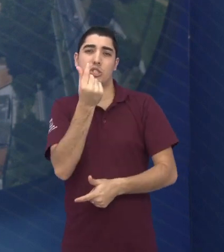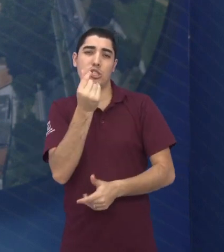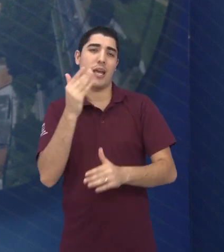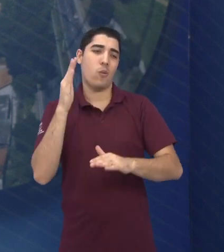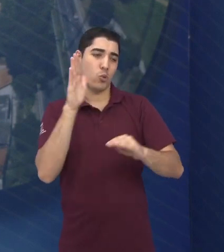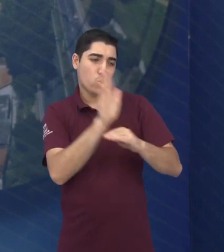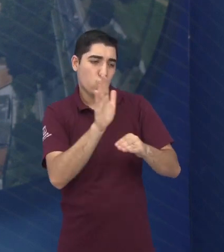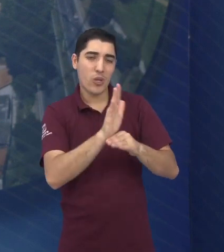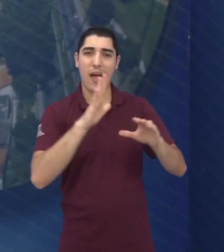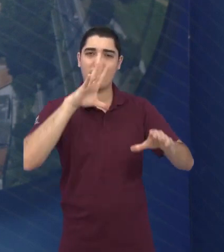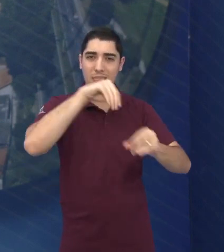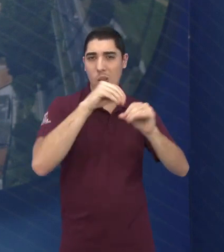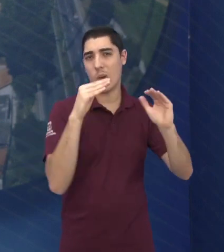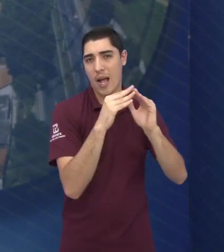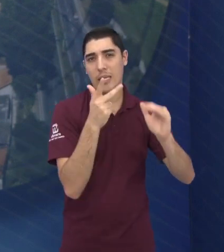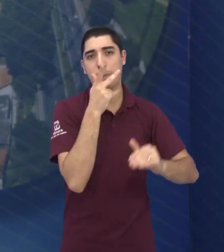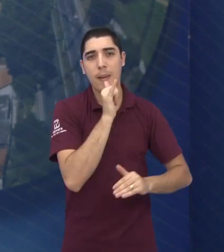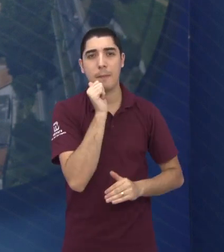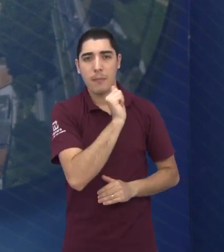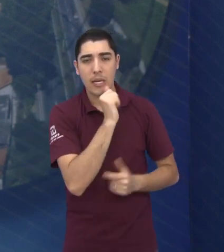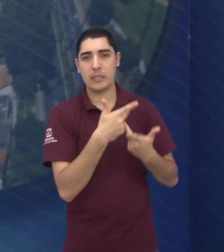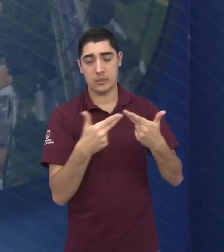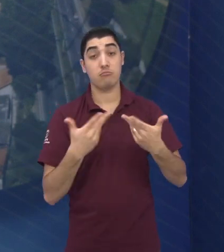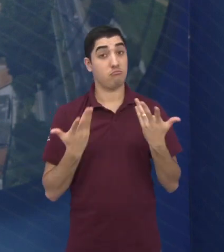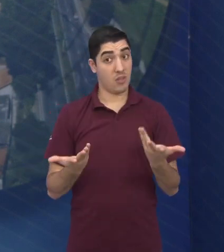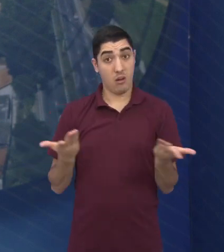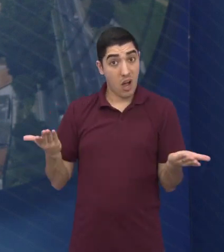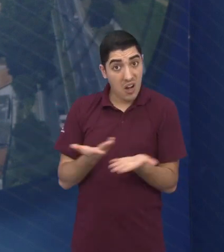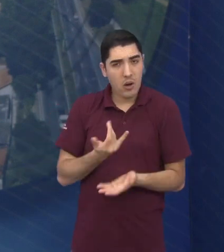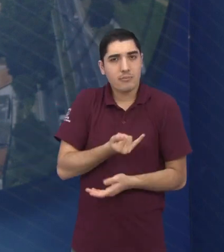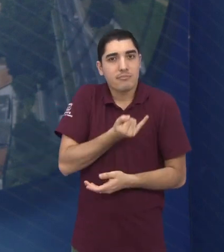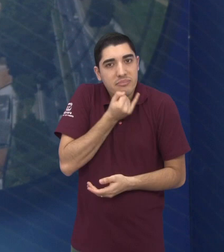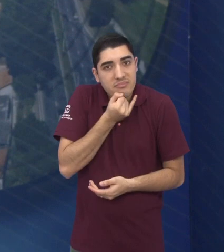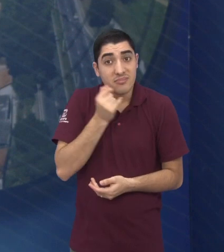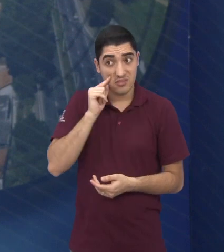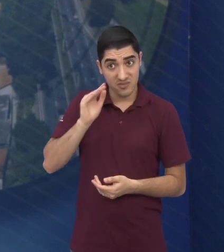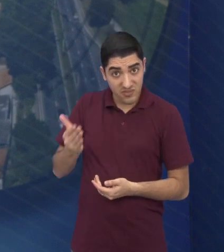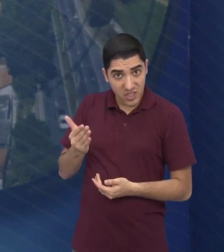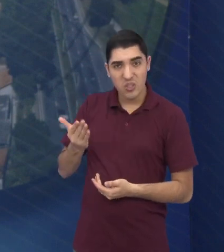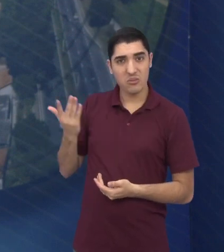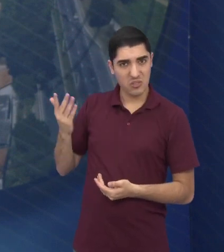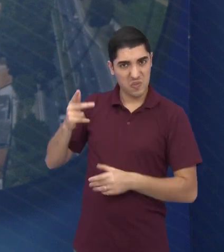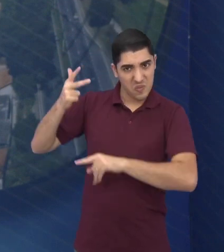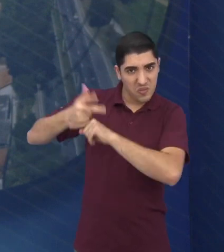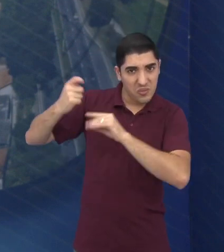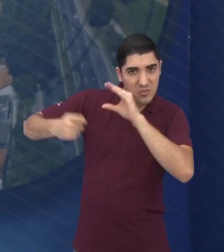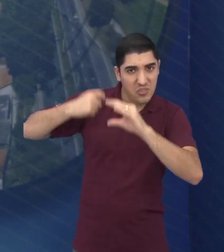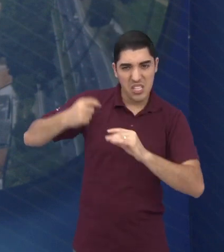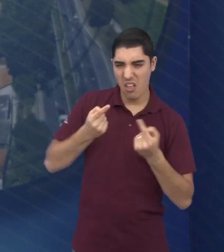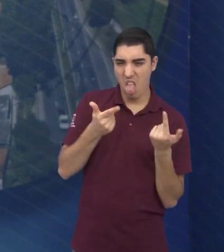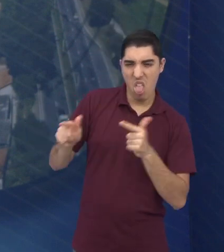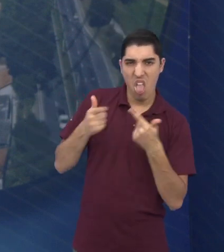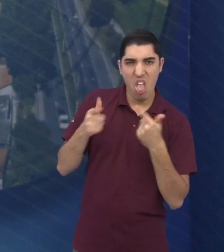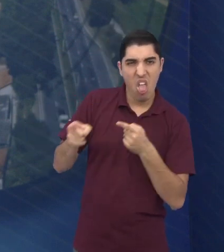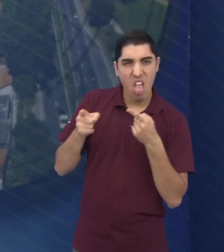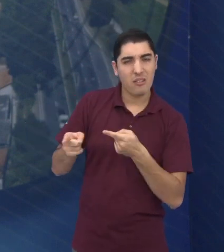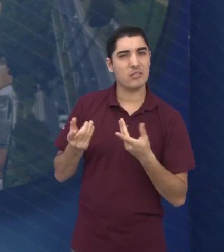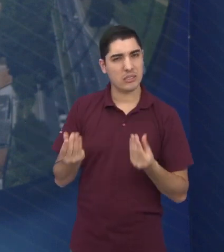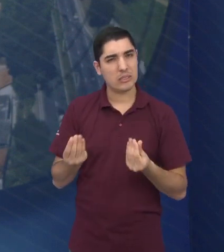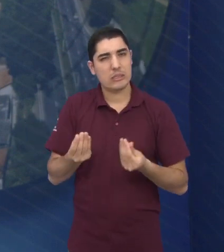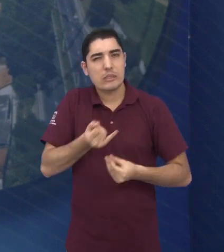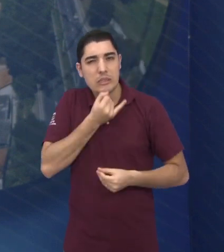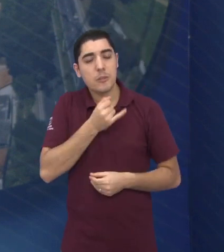E aí agora, quando ela teve essa oportunidade, infelizmente a gente se deparou com cenas lamentáveis como